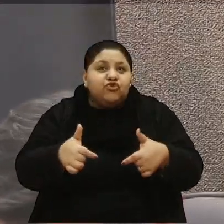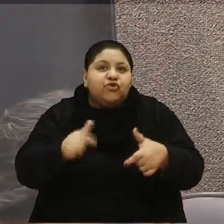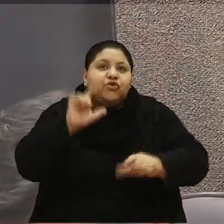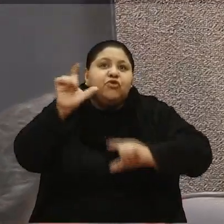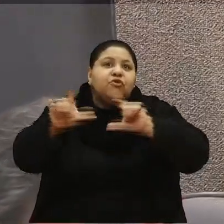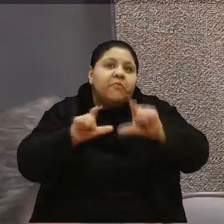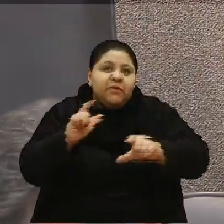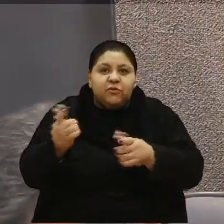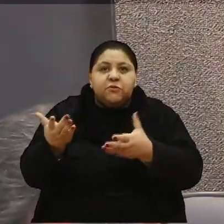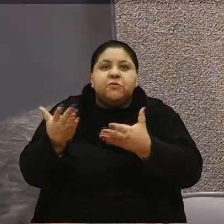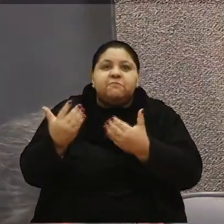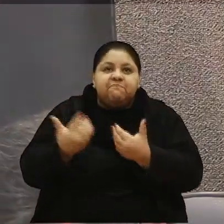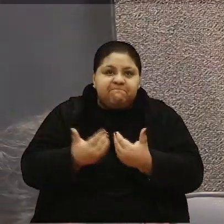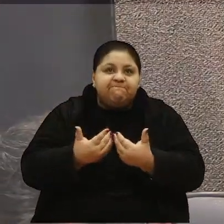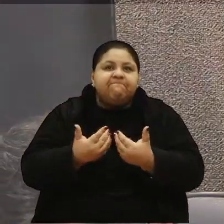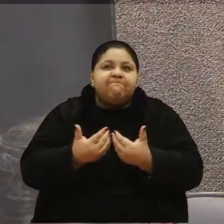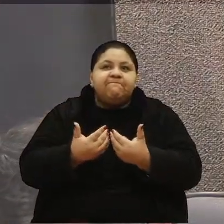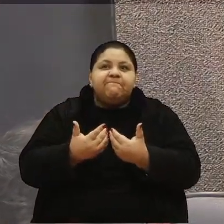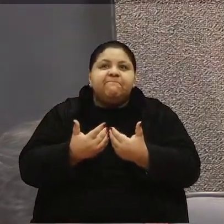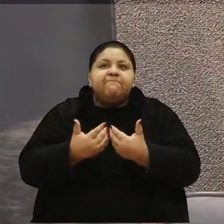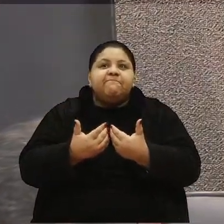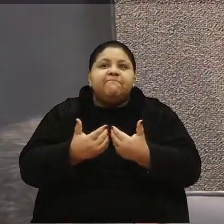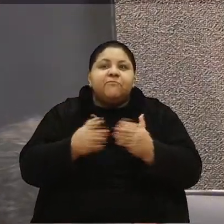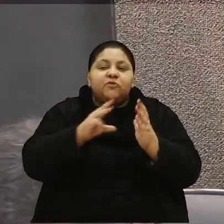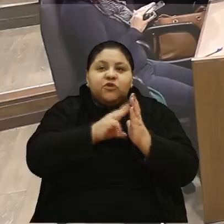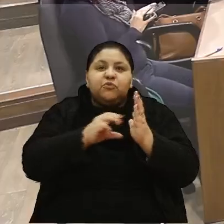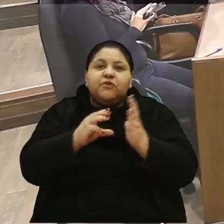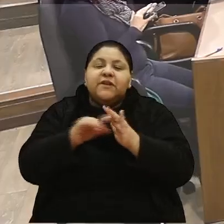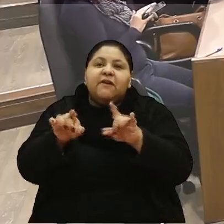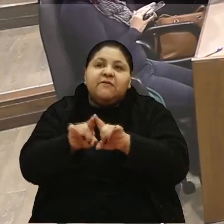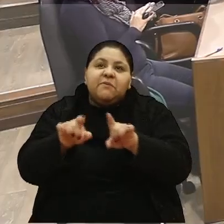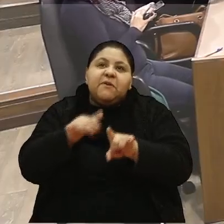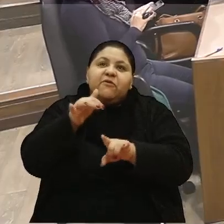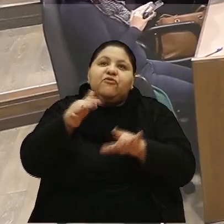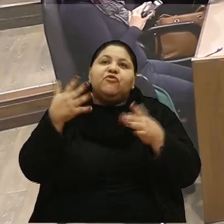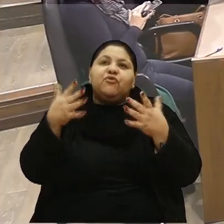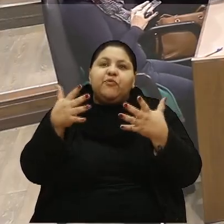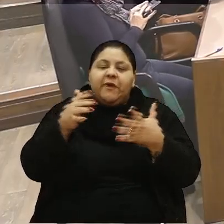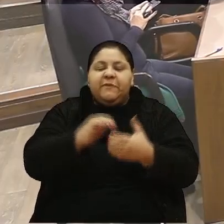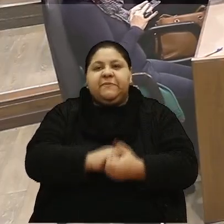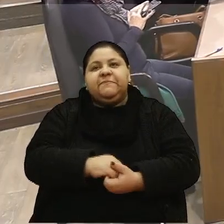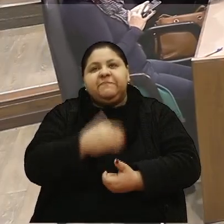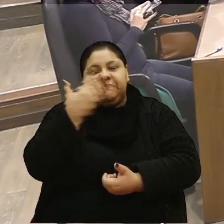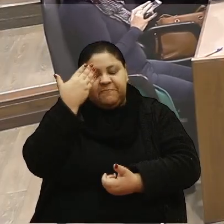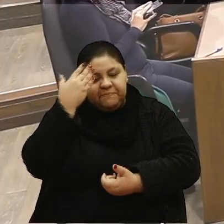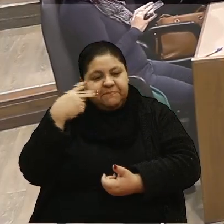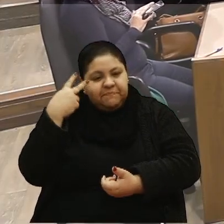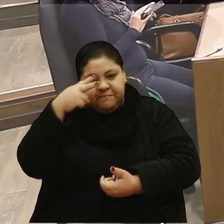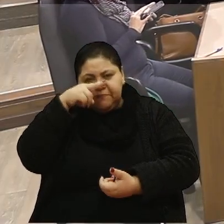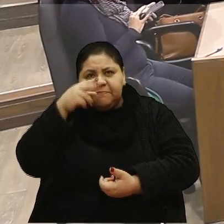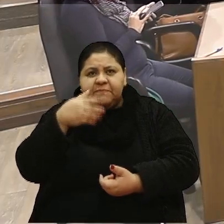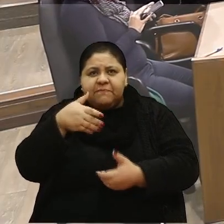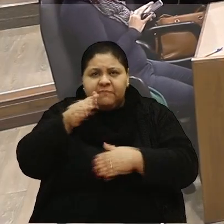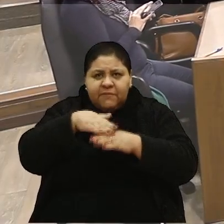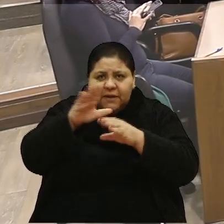com juventude, vão se espelhar também no Davi. Parabéns. Obrigado, vereador Edson da Rosa. Mais alguém tinha